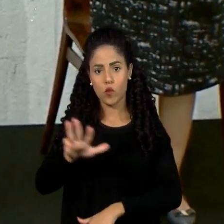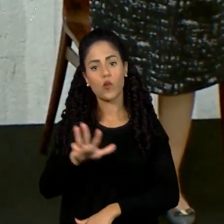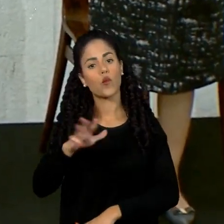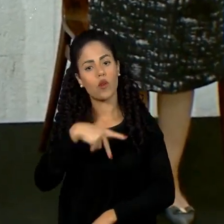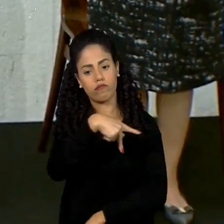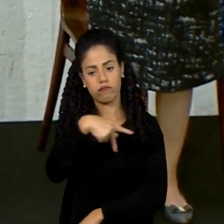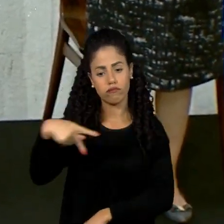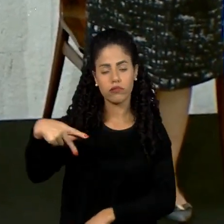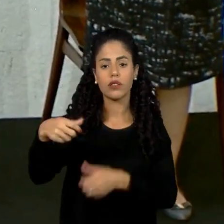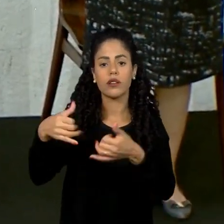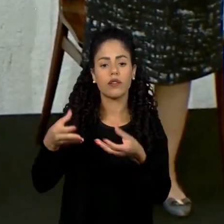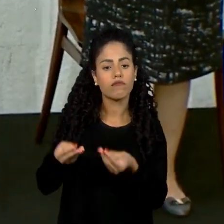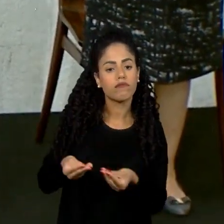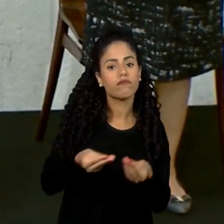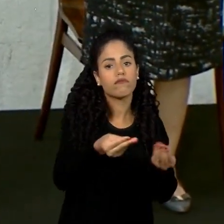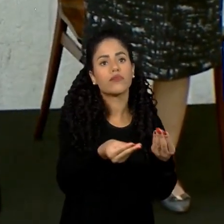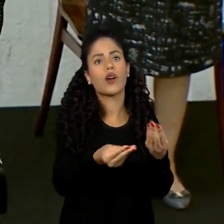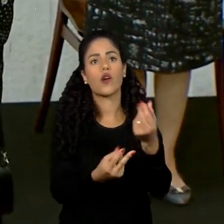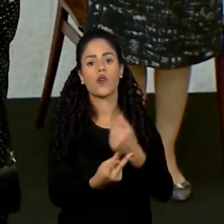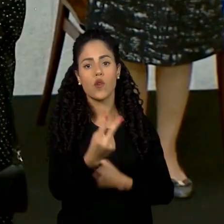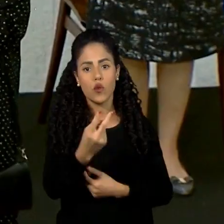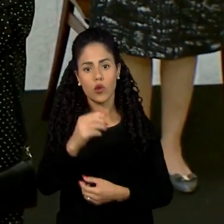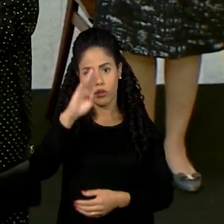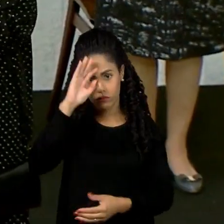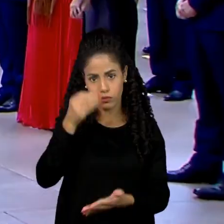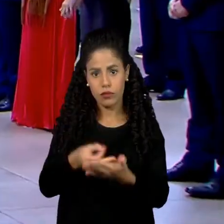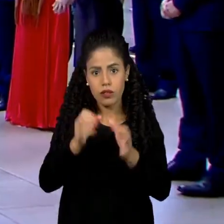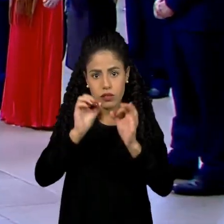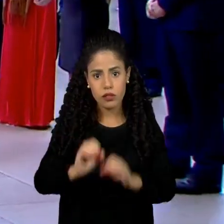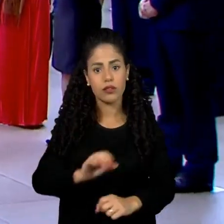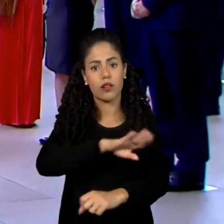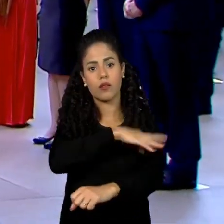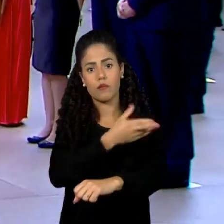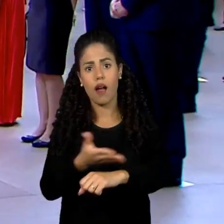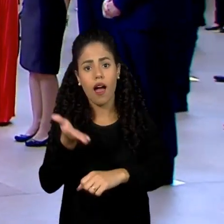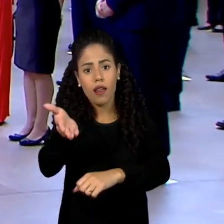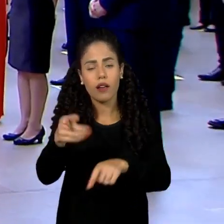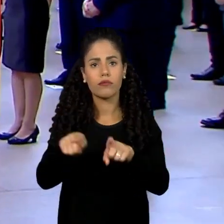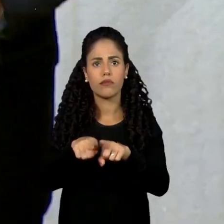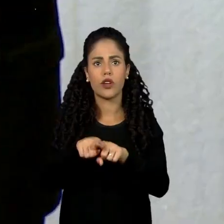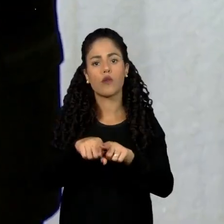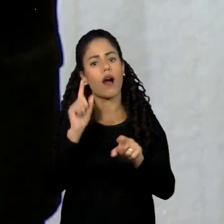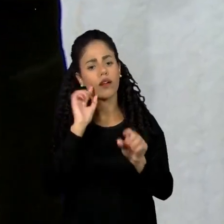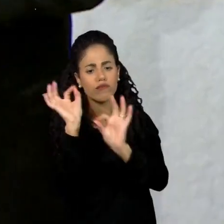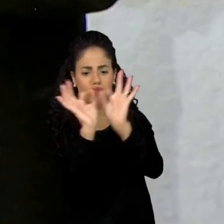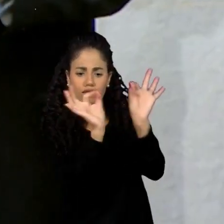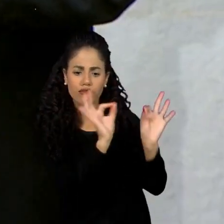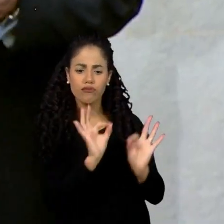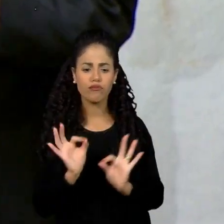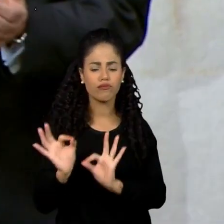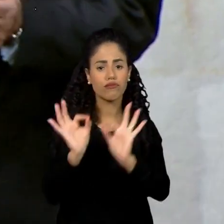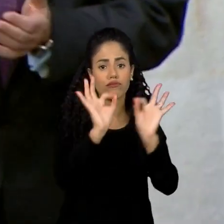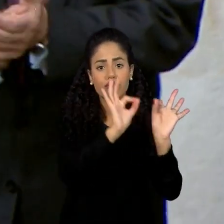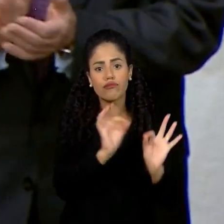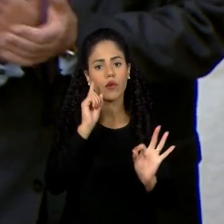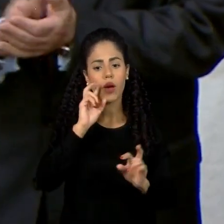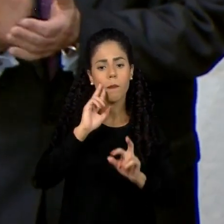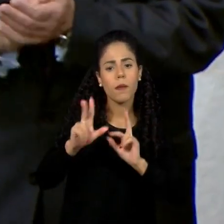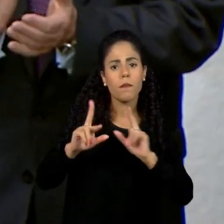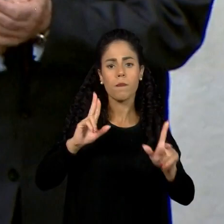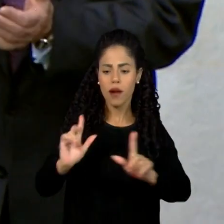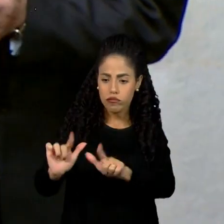Silva concedeu aos dois a Ordem do Rio Branco. O objetivo da condecoração é distinguir